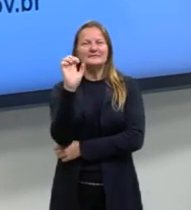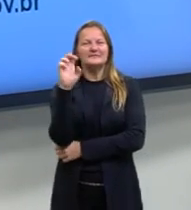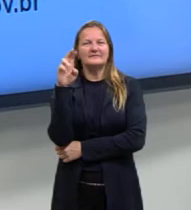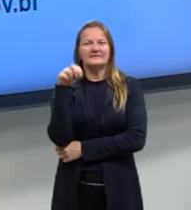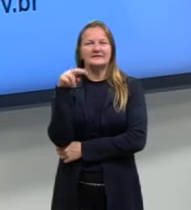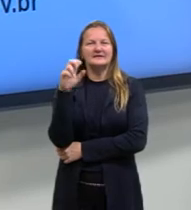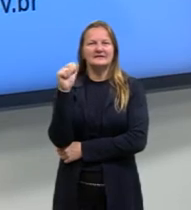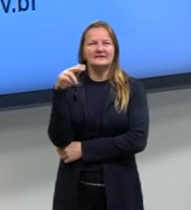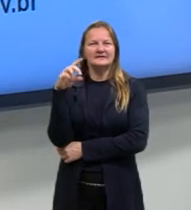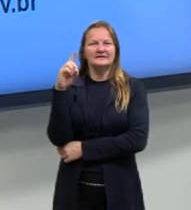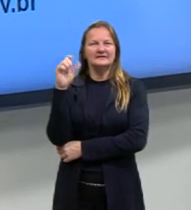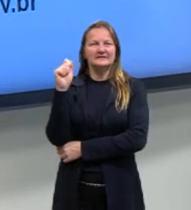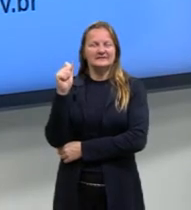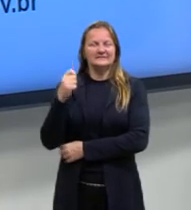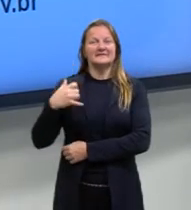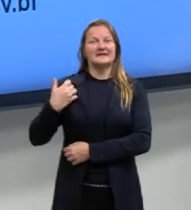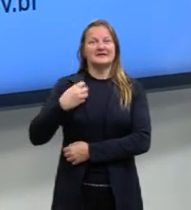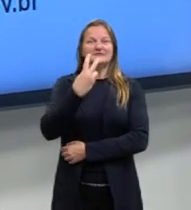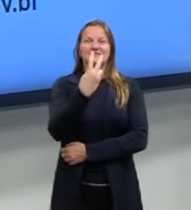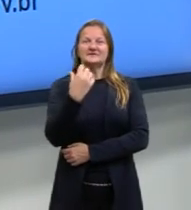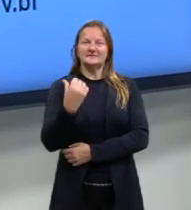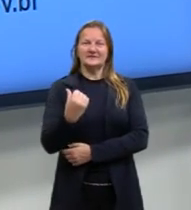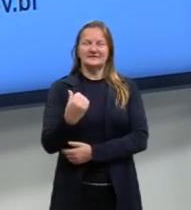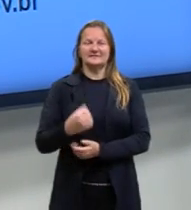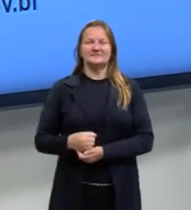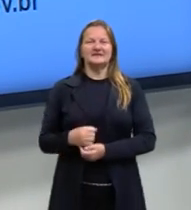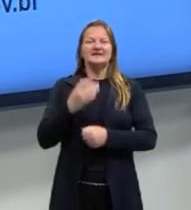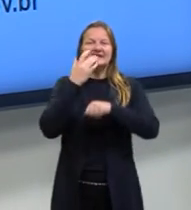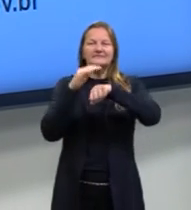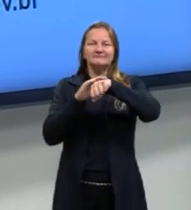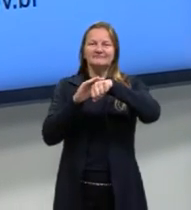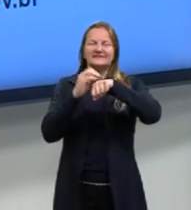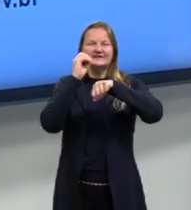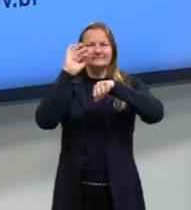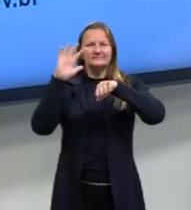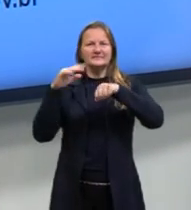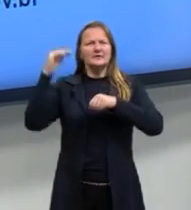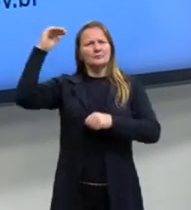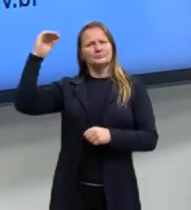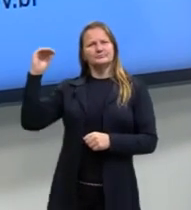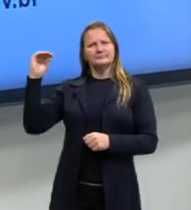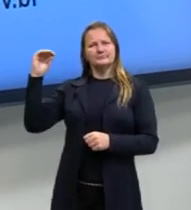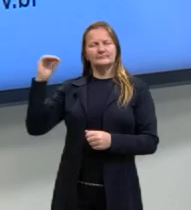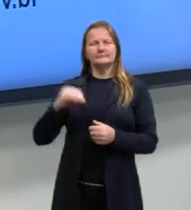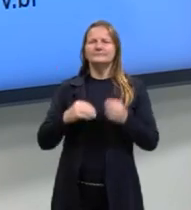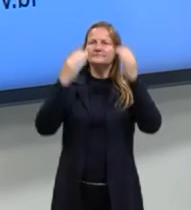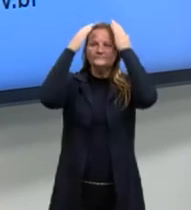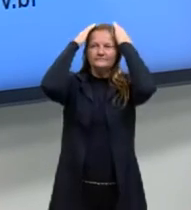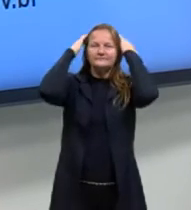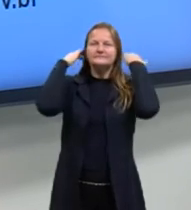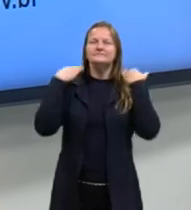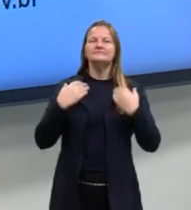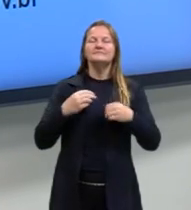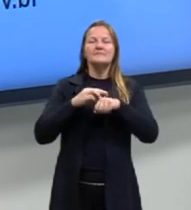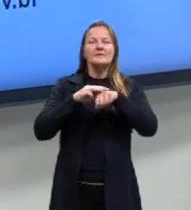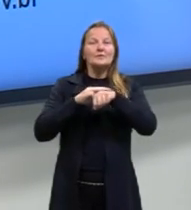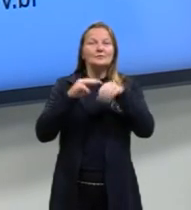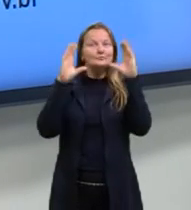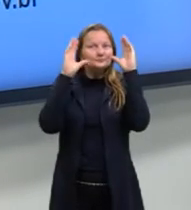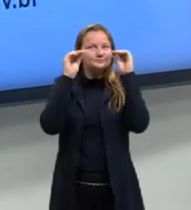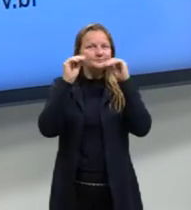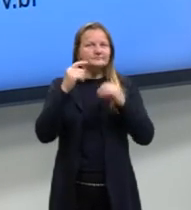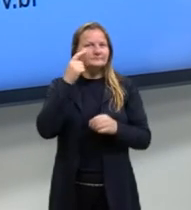Fernanda tenho 26 anos sou branca de baixa estatura cabelos castanhos escuros